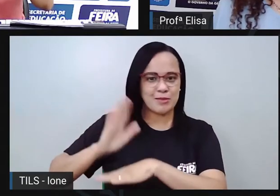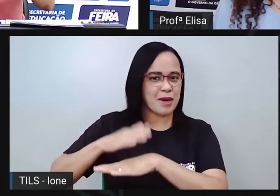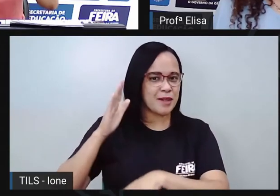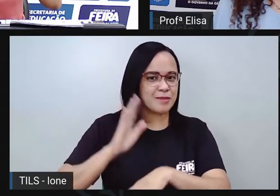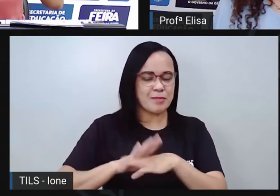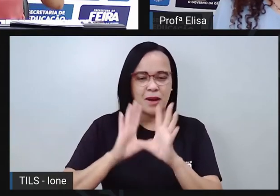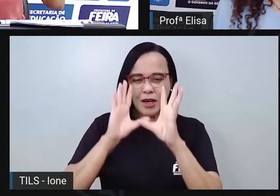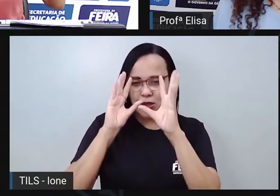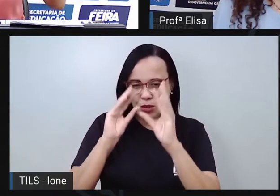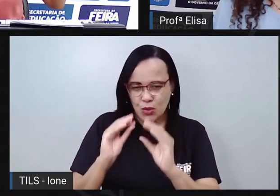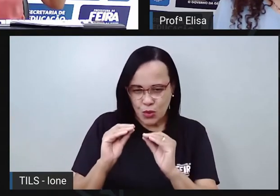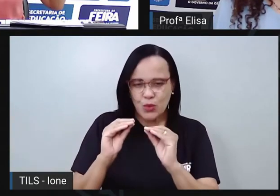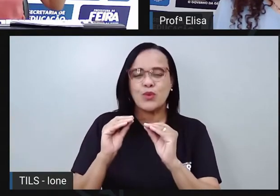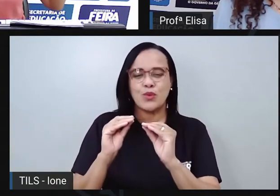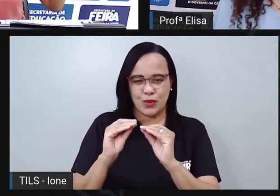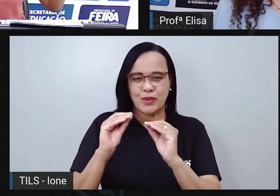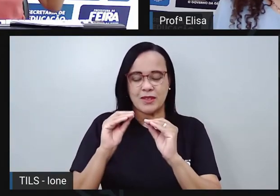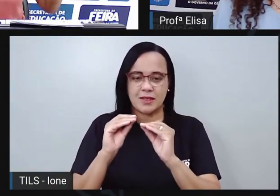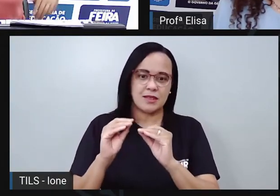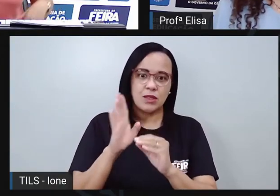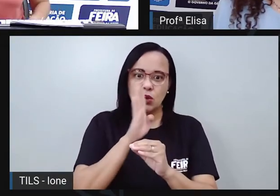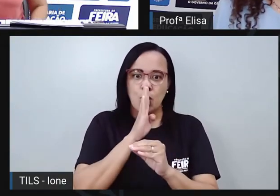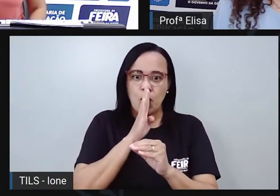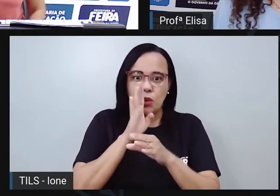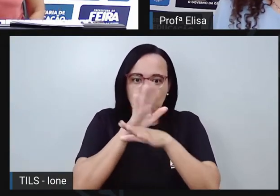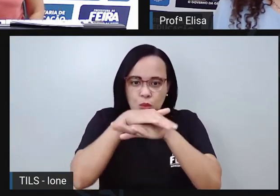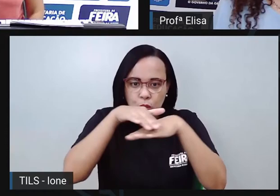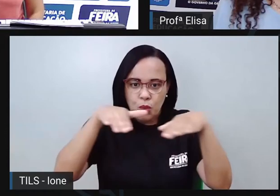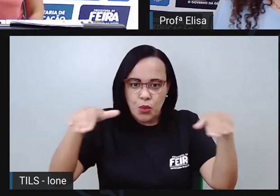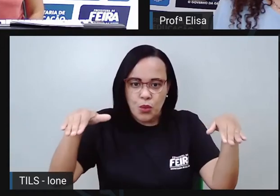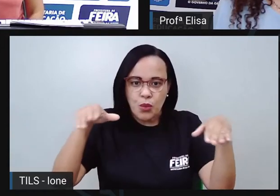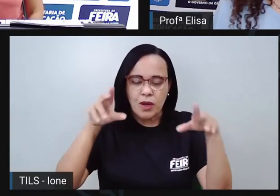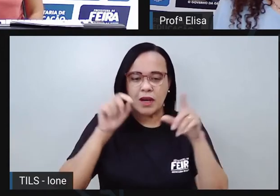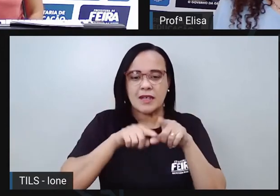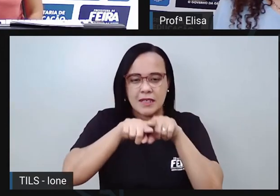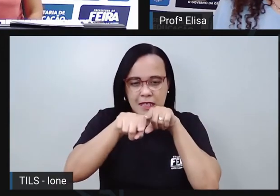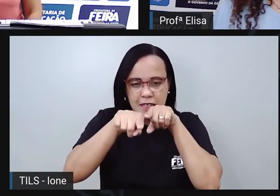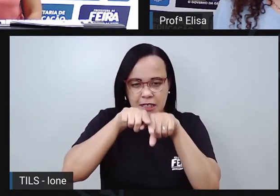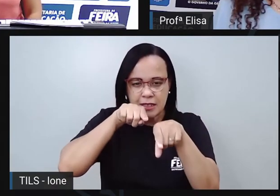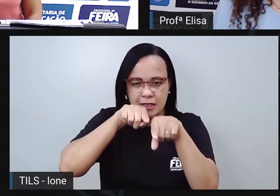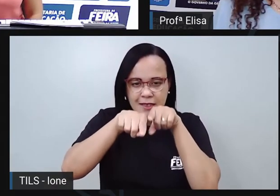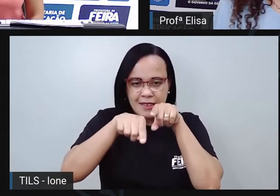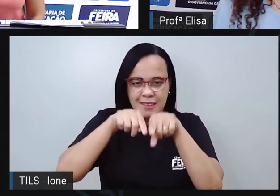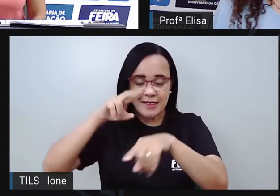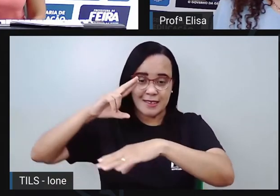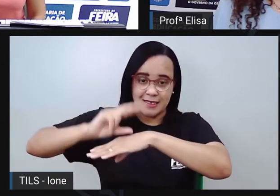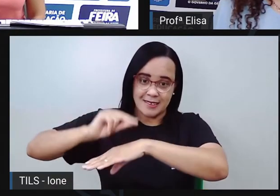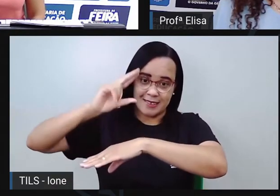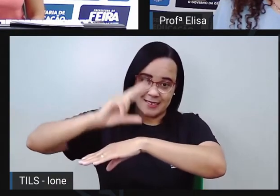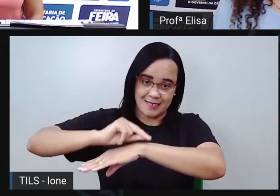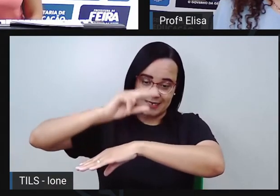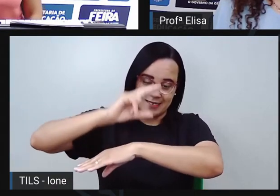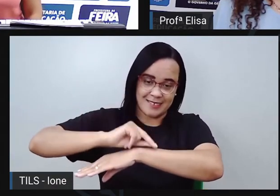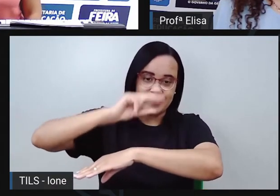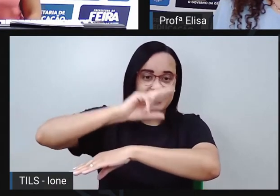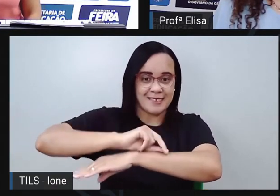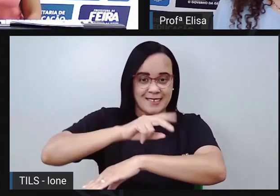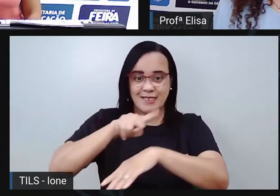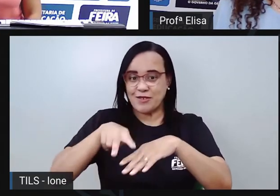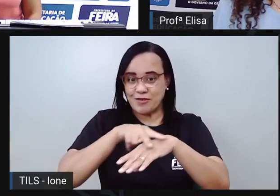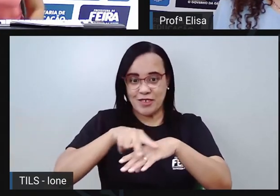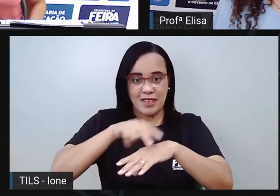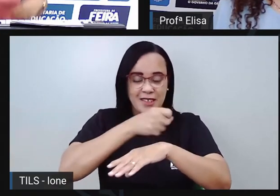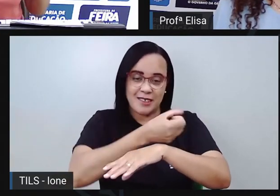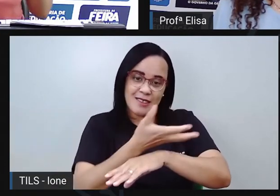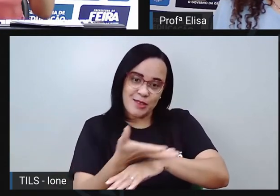noite Quanto ta aquele silêncio aí a gente ouve é e no Jardim a